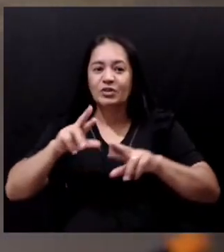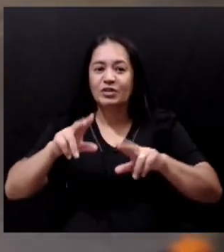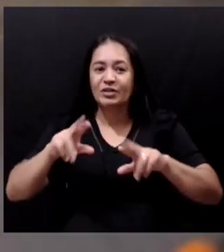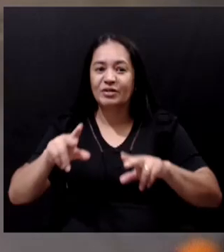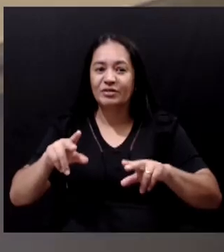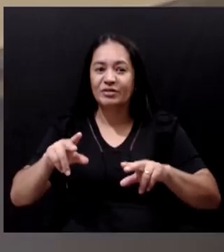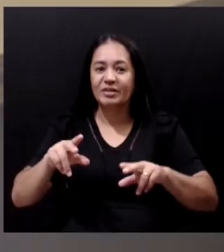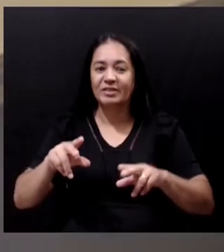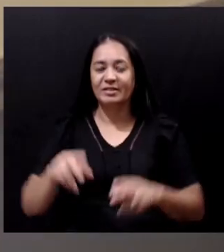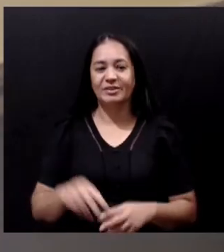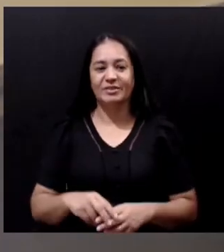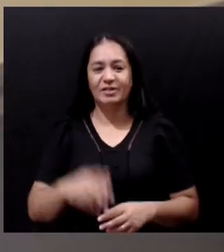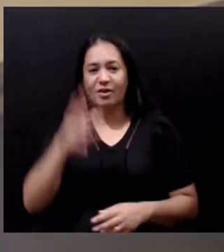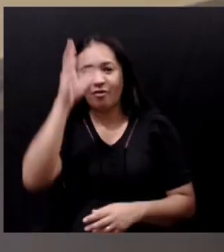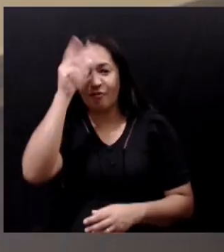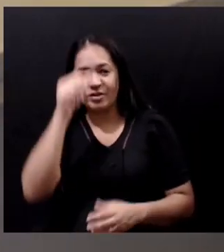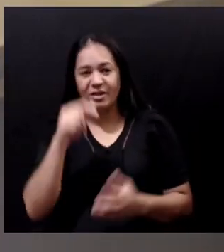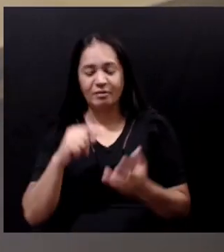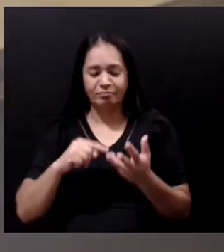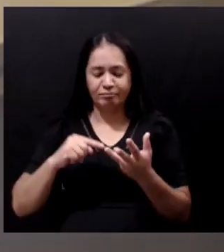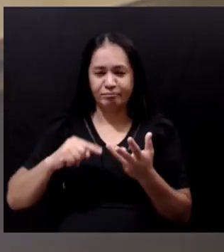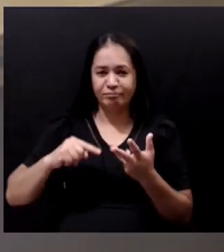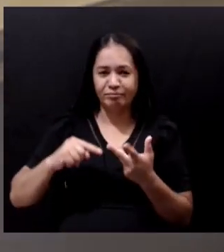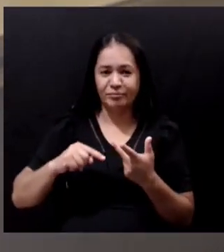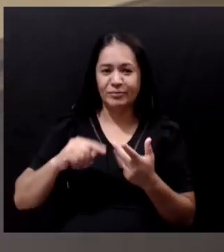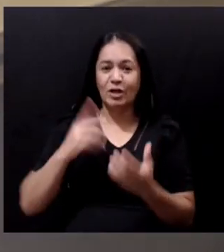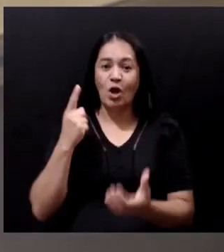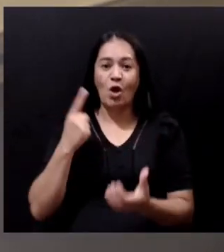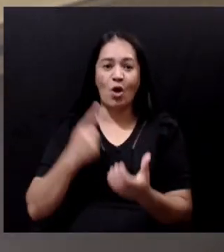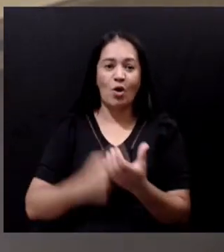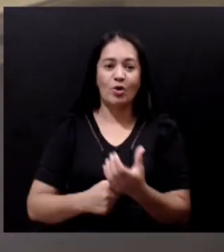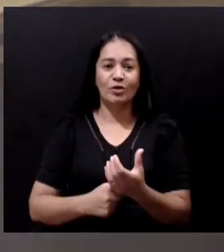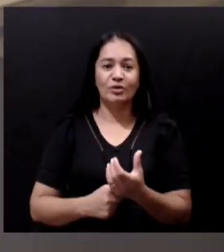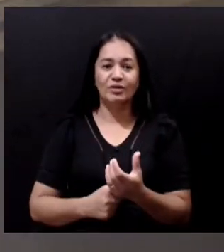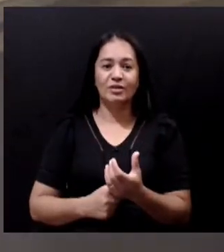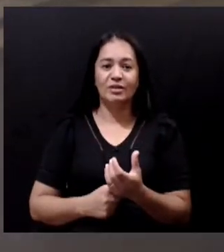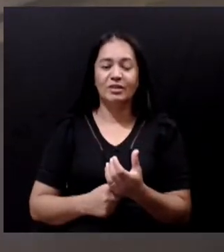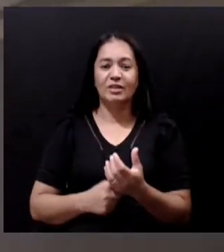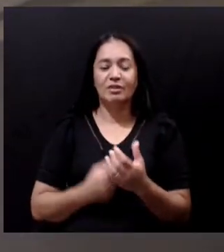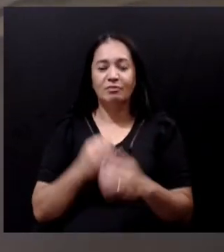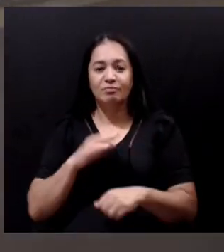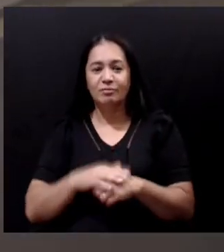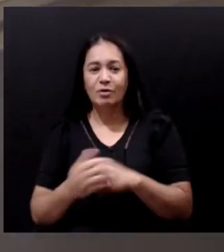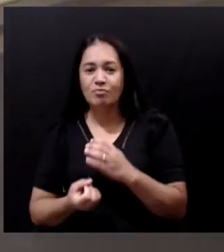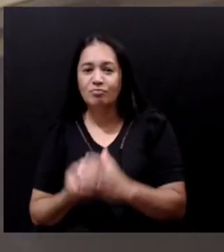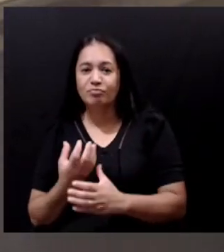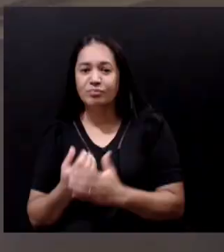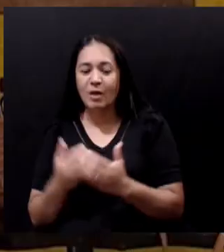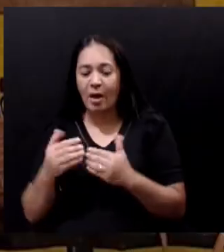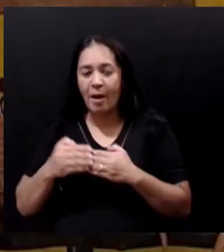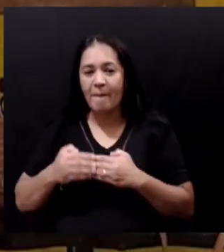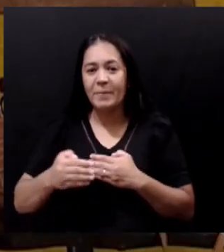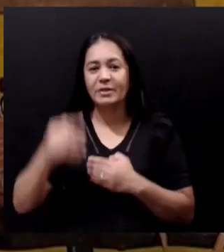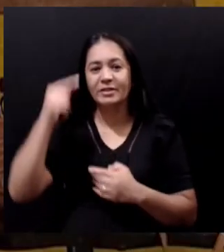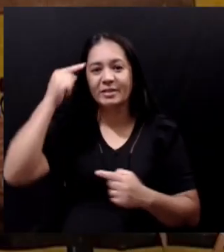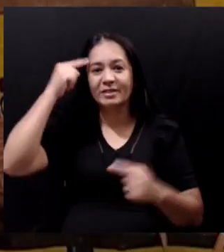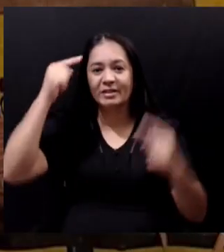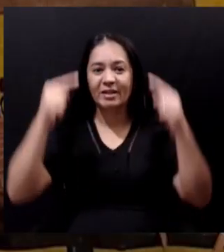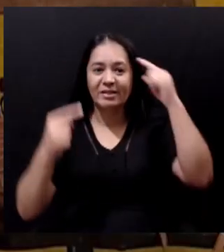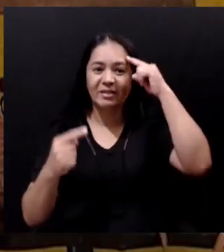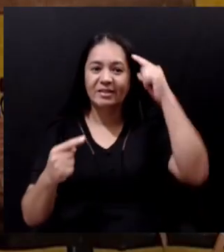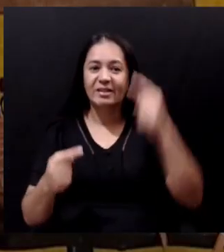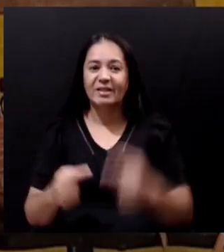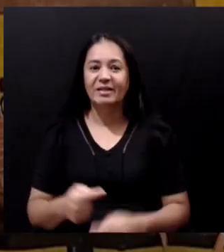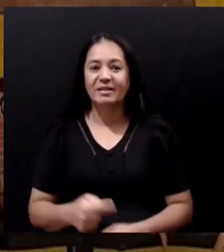de parmegiana, hot dog, eles foram surgindo a partir das ideias do Jefferson. E essa